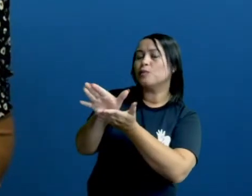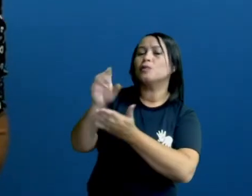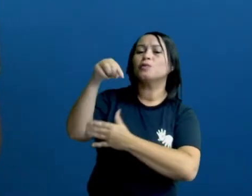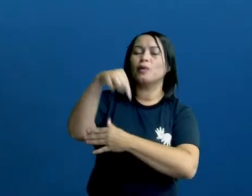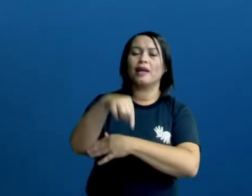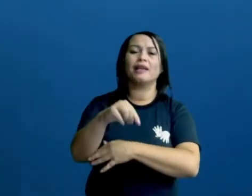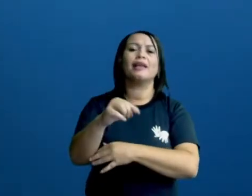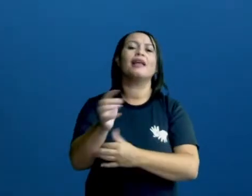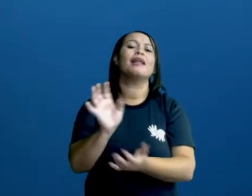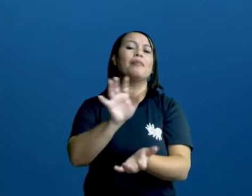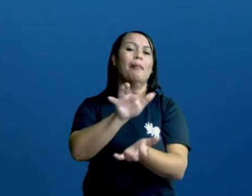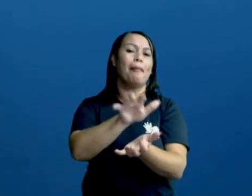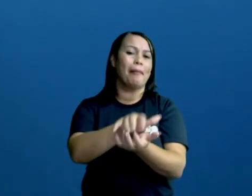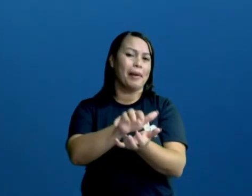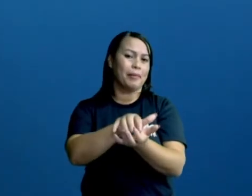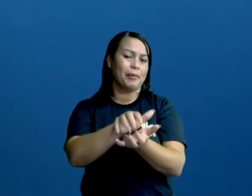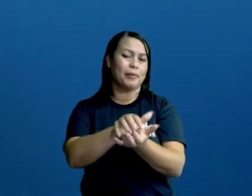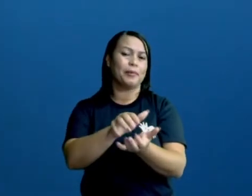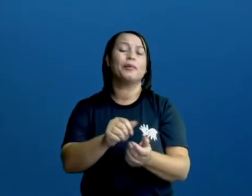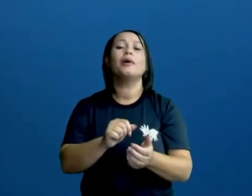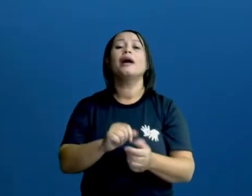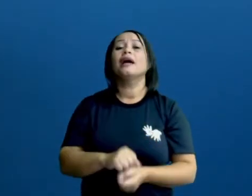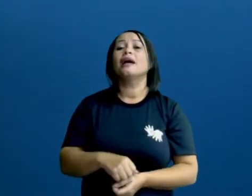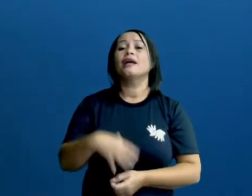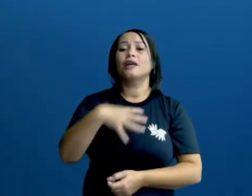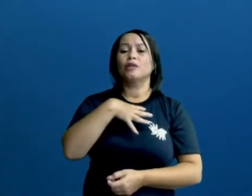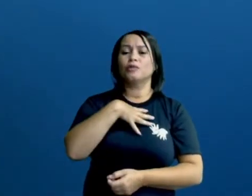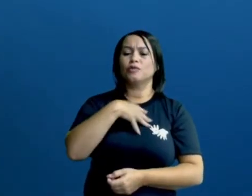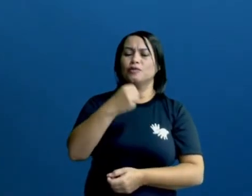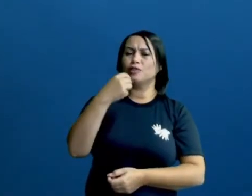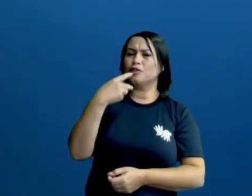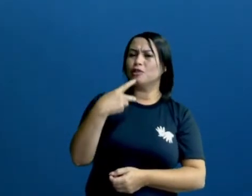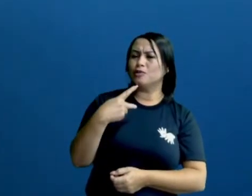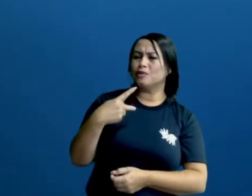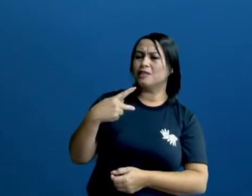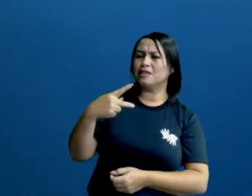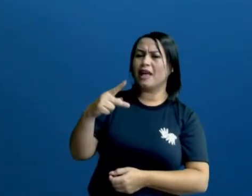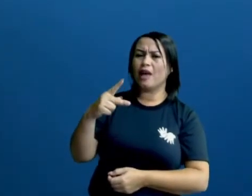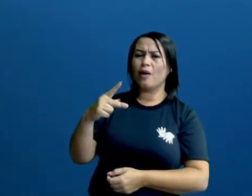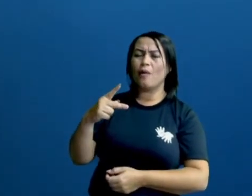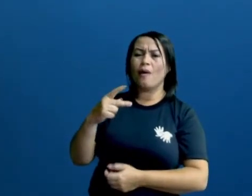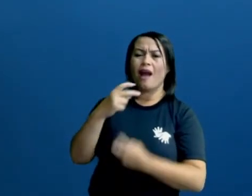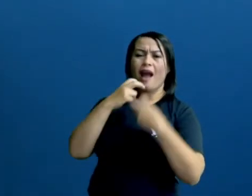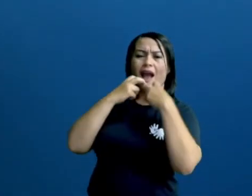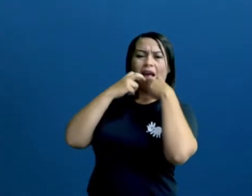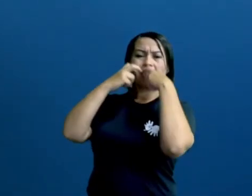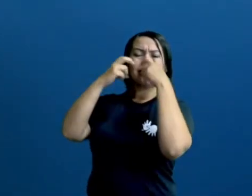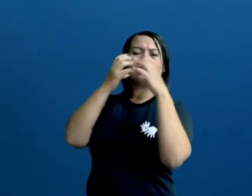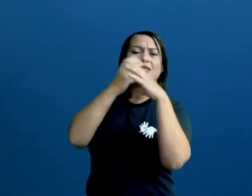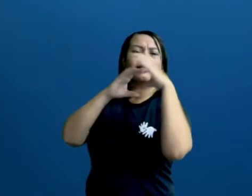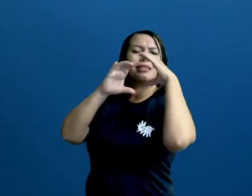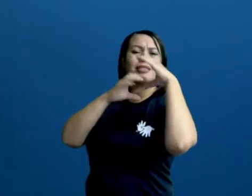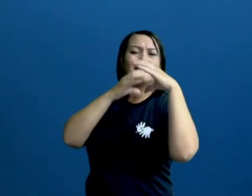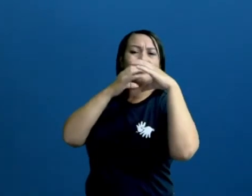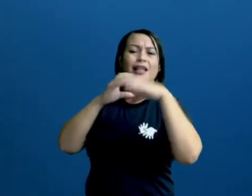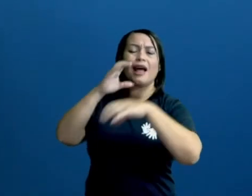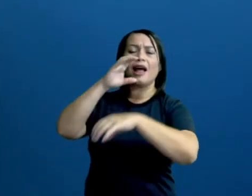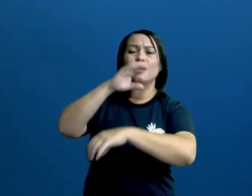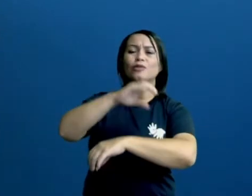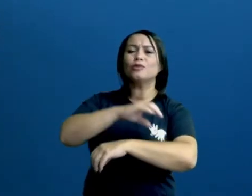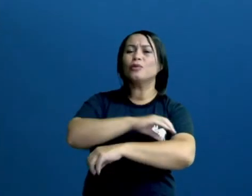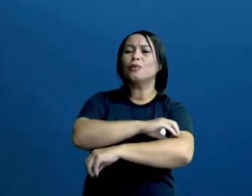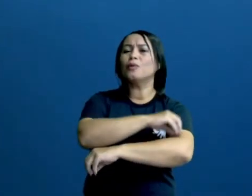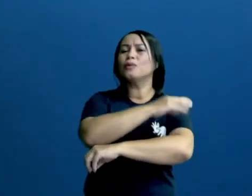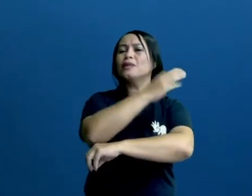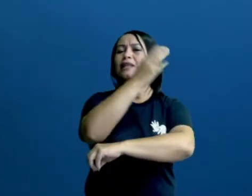capitania de Pernambuco. E os filhos teus cantando noite e dia, bem como outrora os bardos do